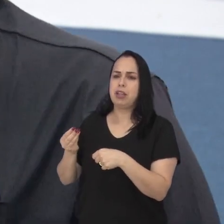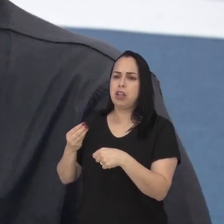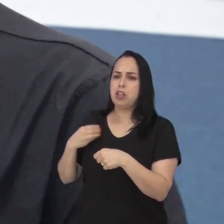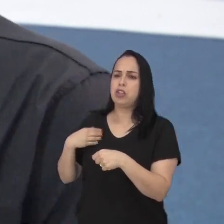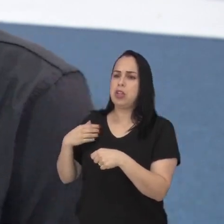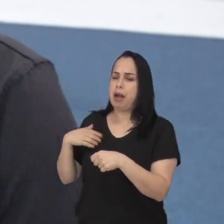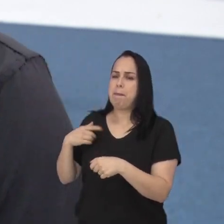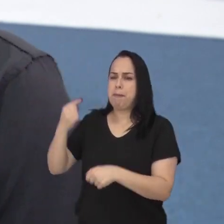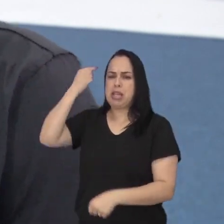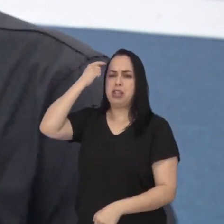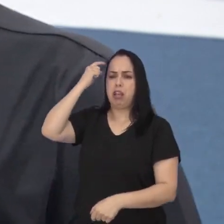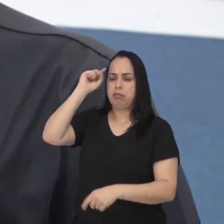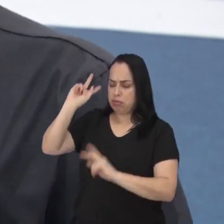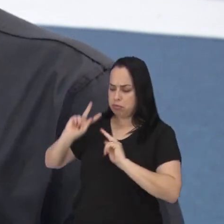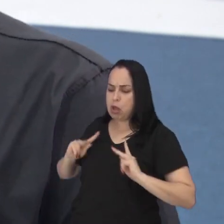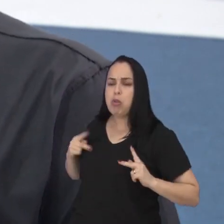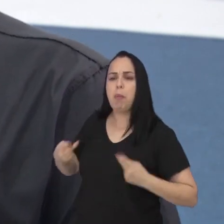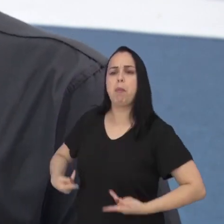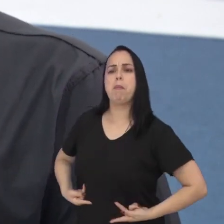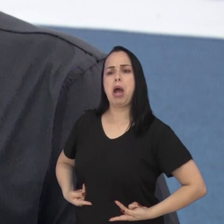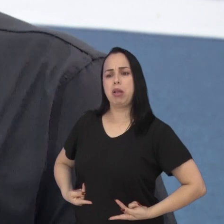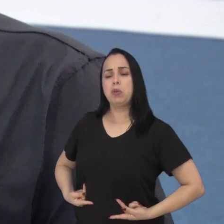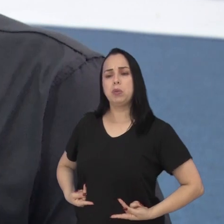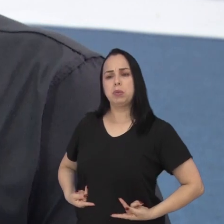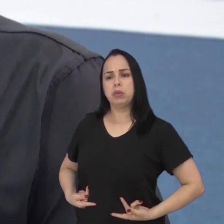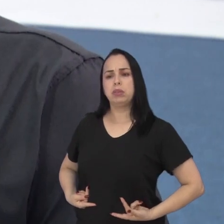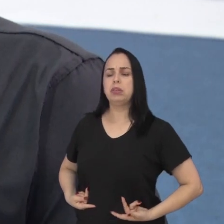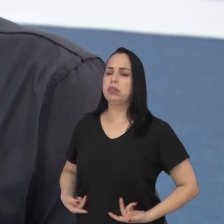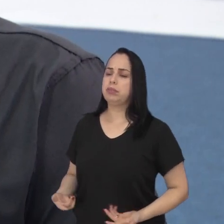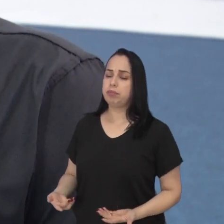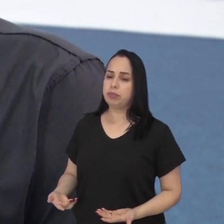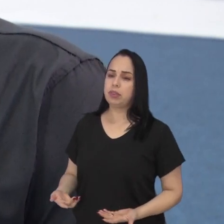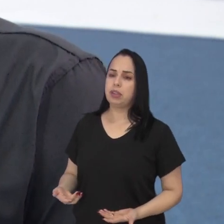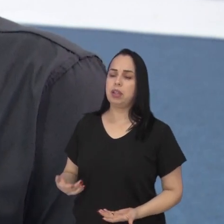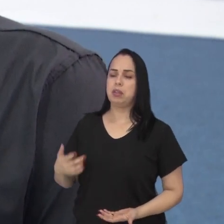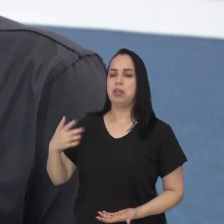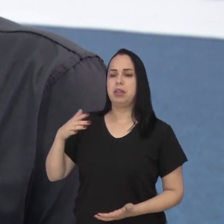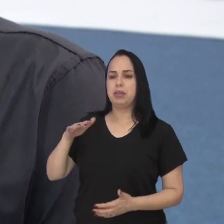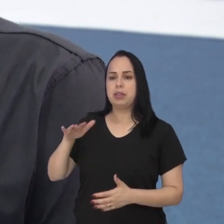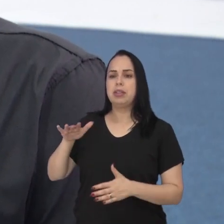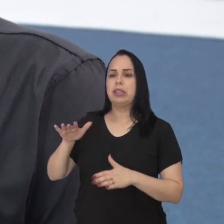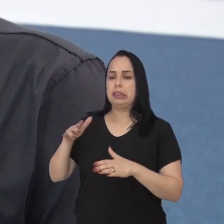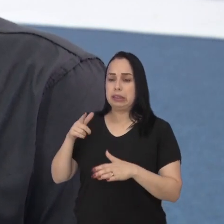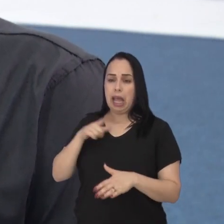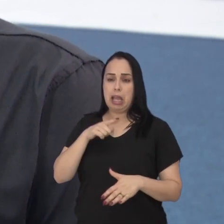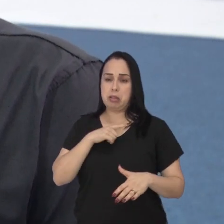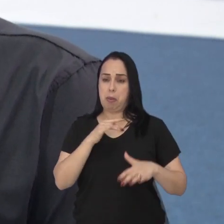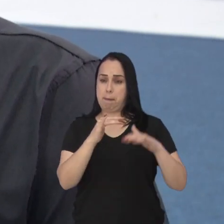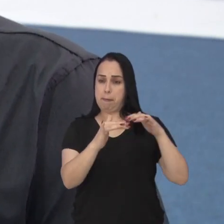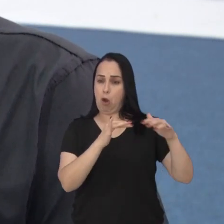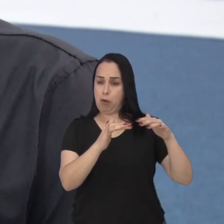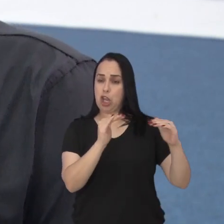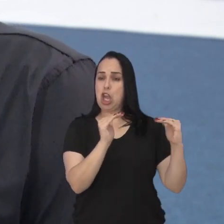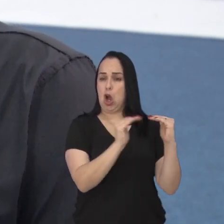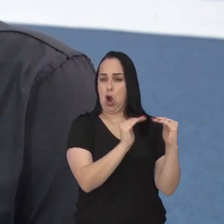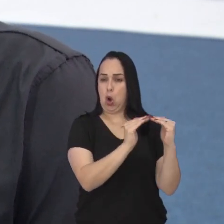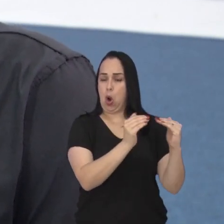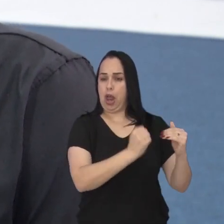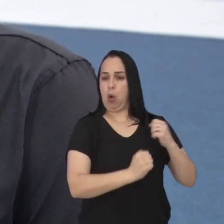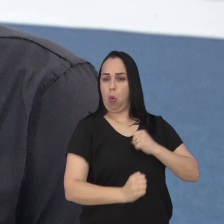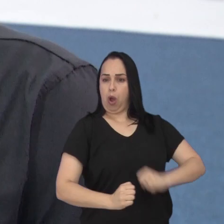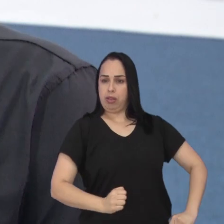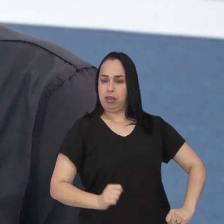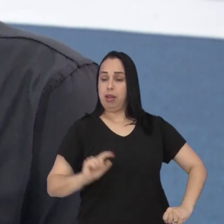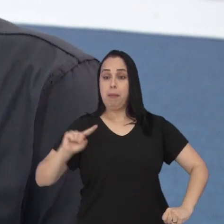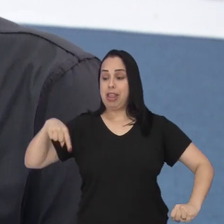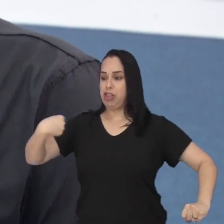eu acho que é a iniciação da humanidade, né? Eu acho que a gente está tendo aí, né, os movimentos, uns que são a